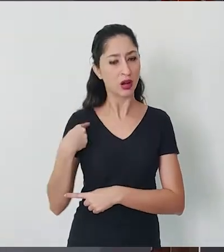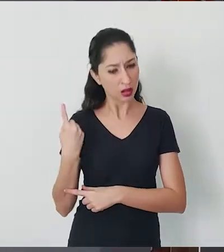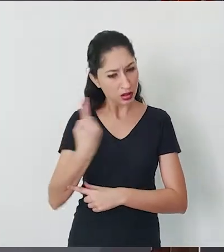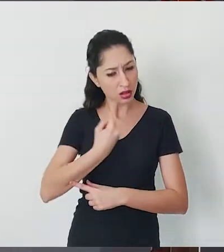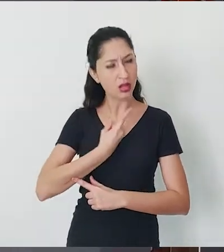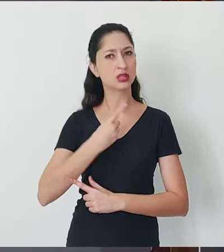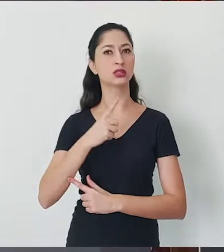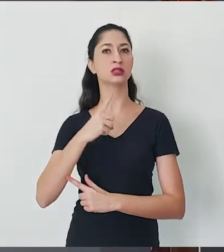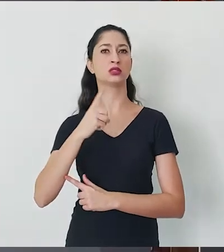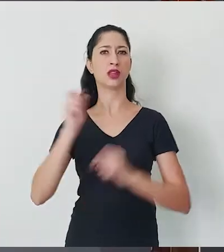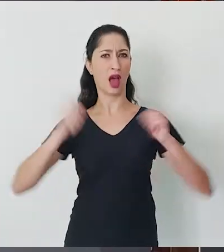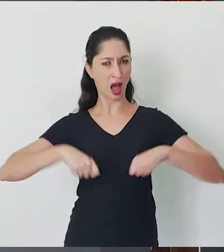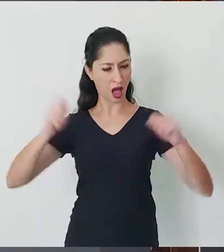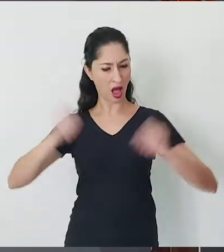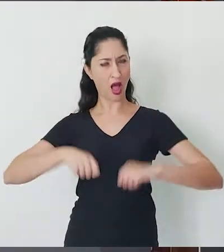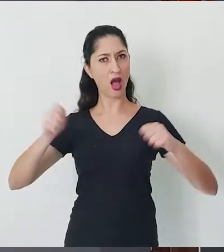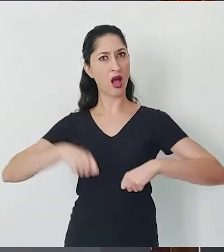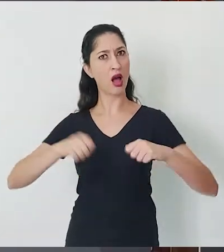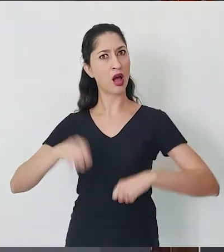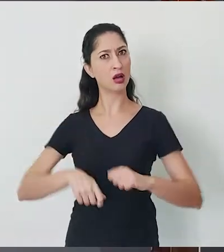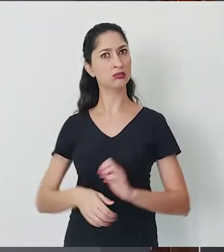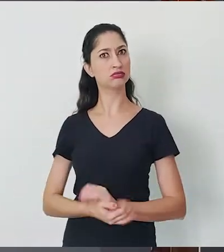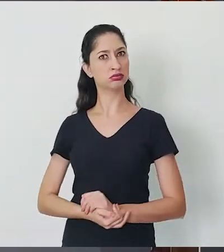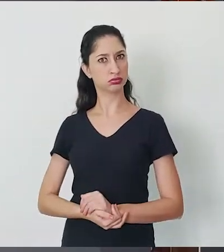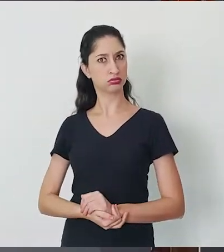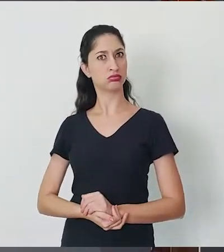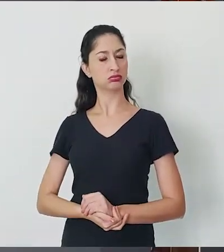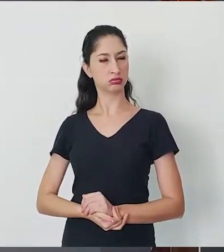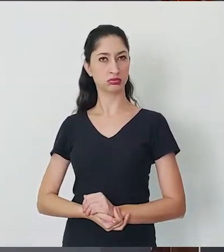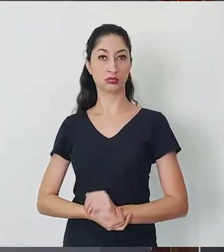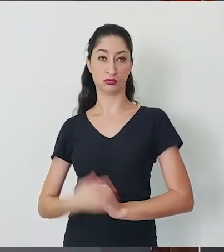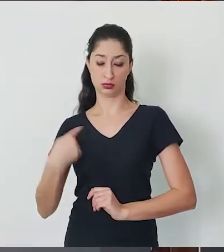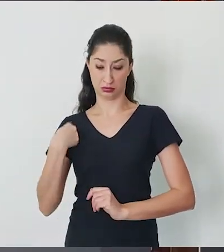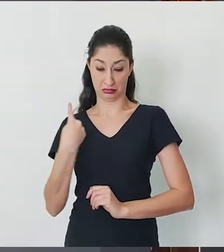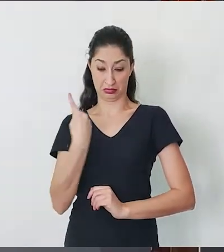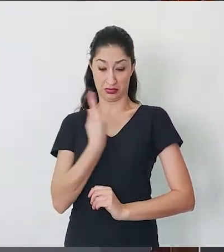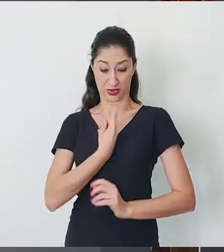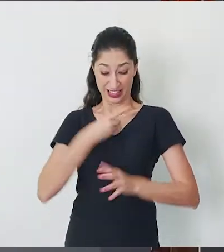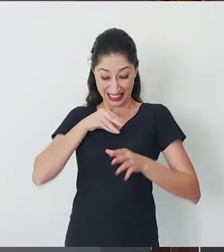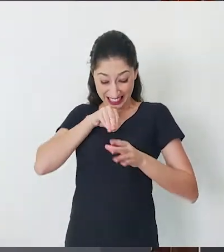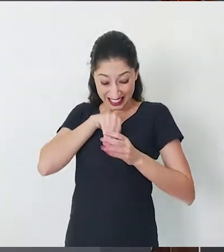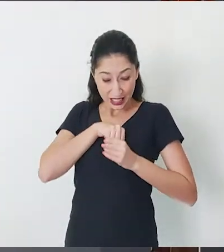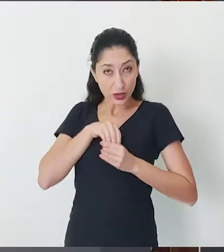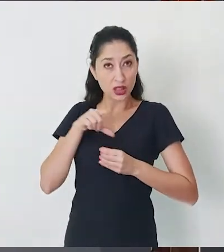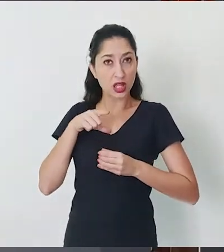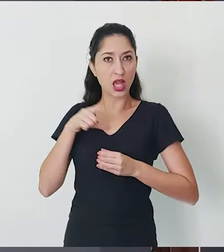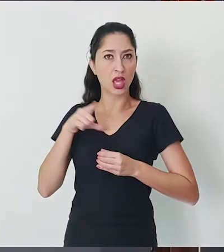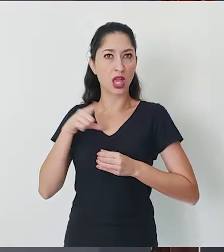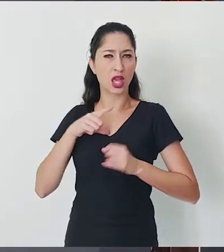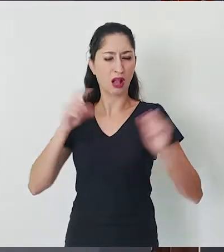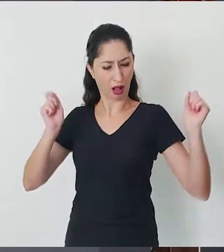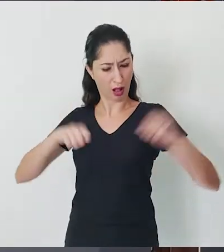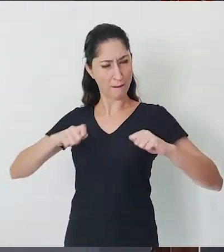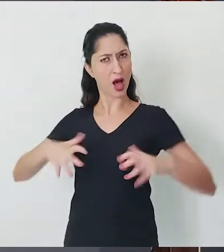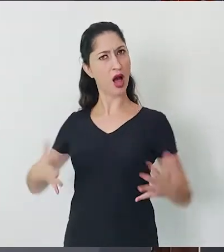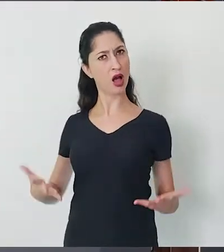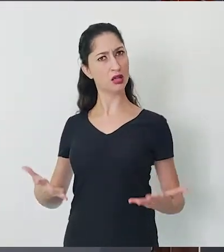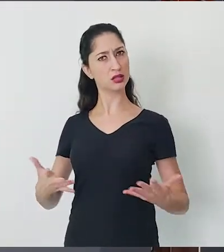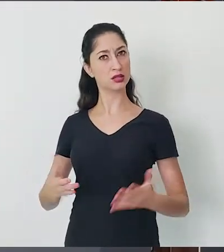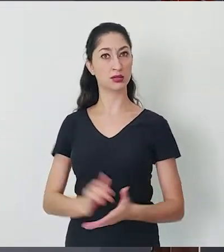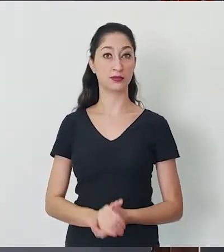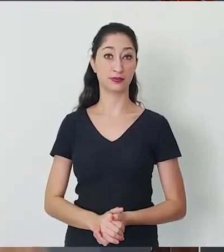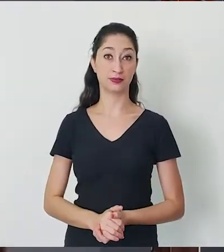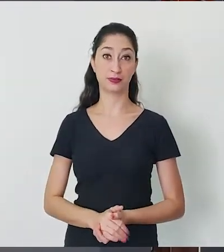A verdade é que sim, nós somos talentosos e temos essa capacidade, entendeu? E já tá dentro de nós. Uma coisa